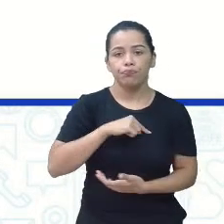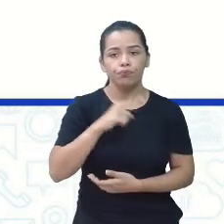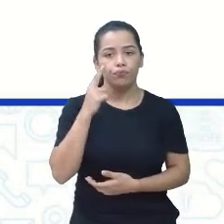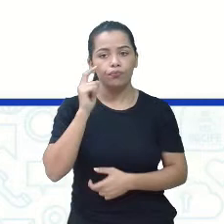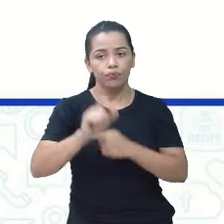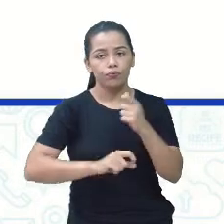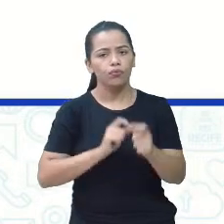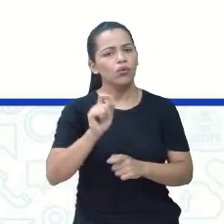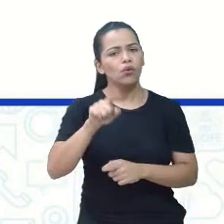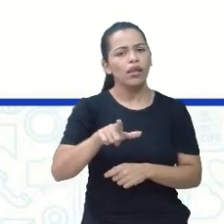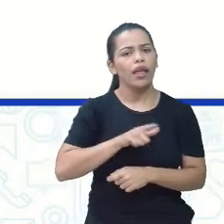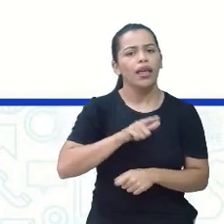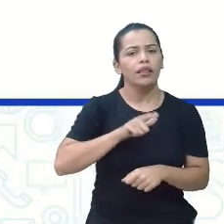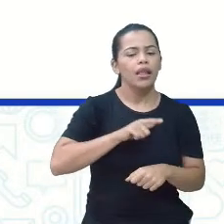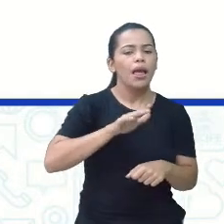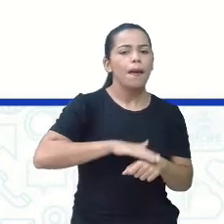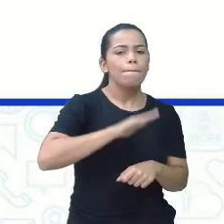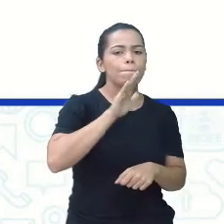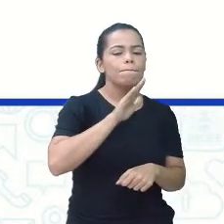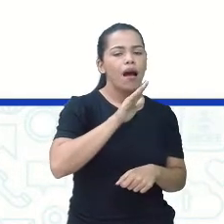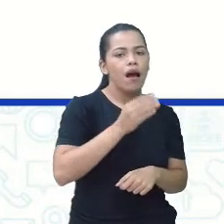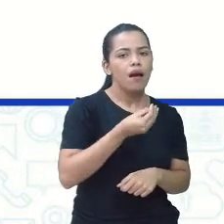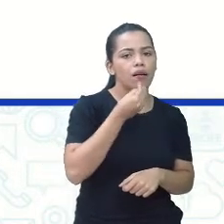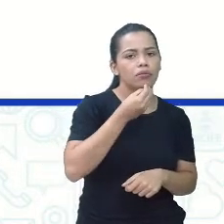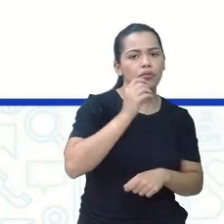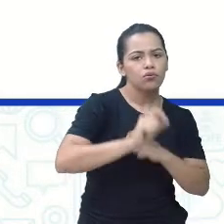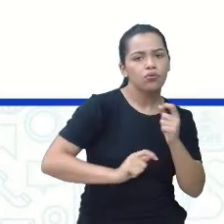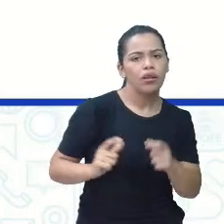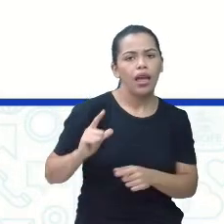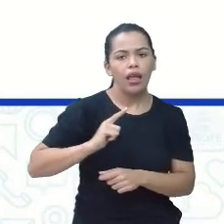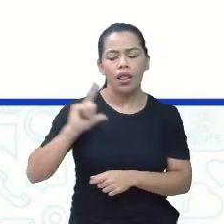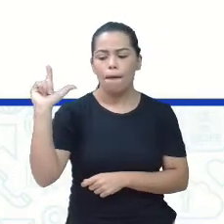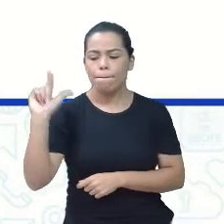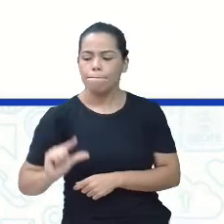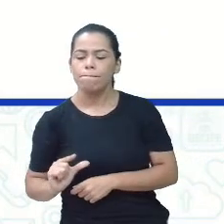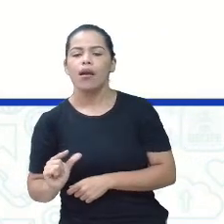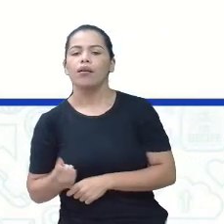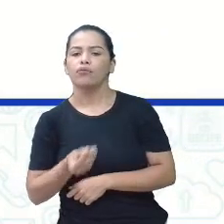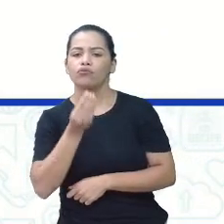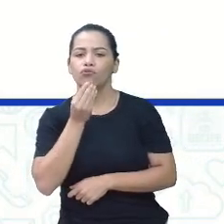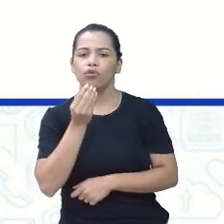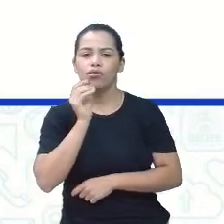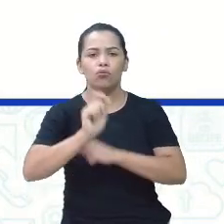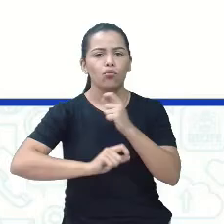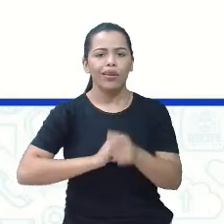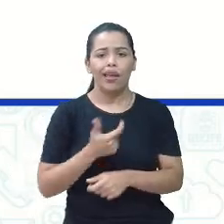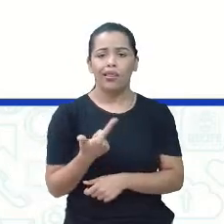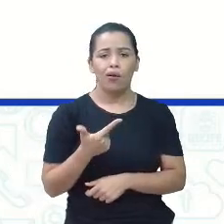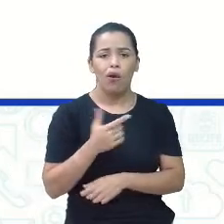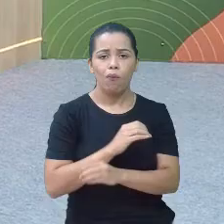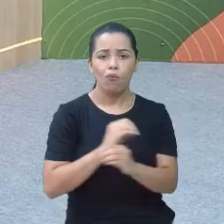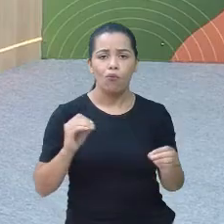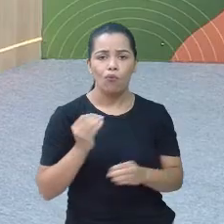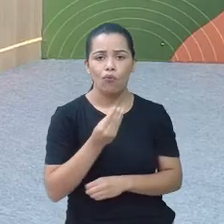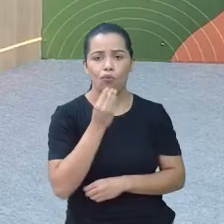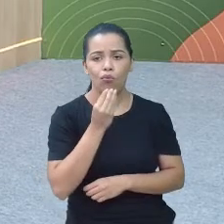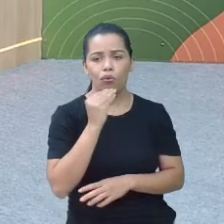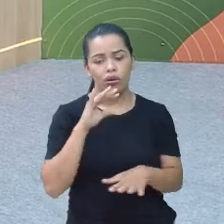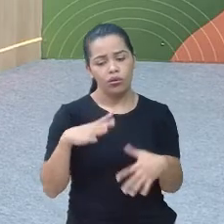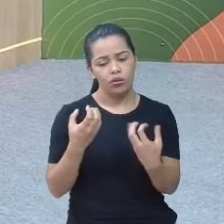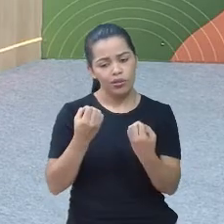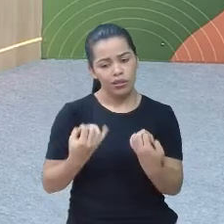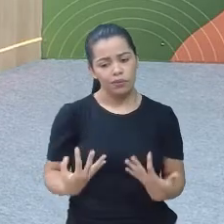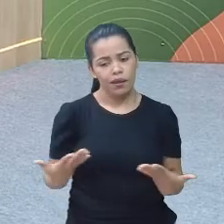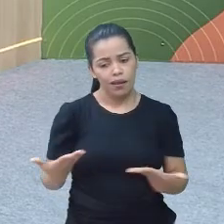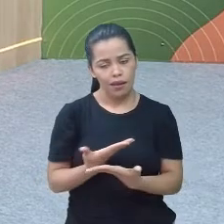mais chance, o que é ter menos chance e o que é não ter nenhuma chance, tá certo? Então, a gente vai tentar descrever isso